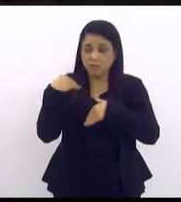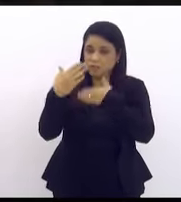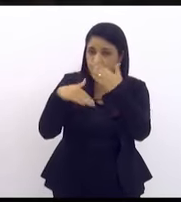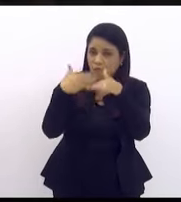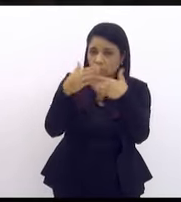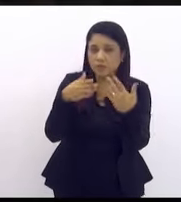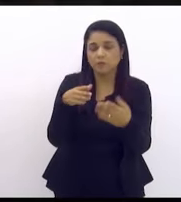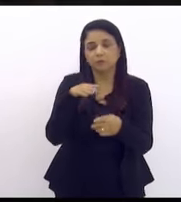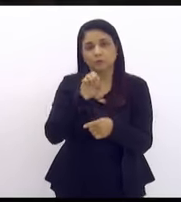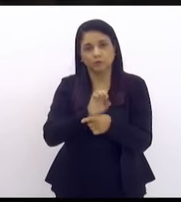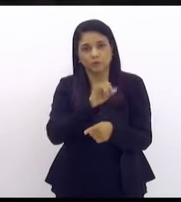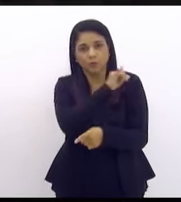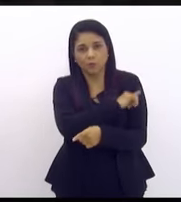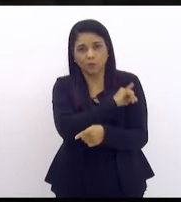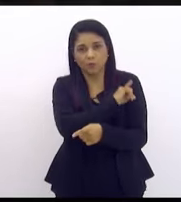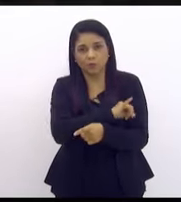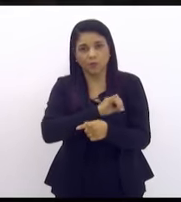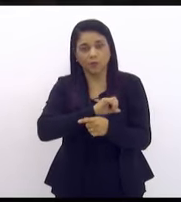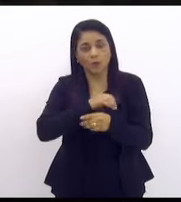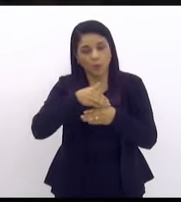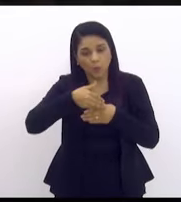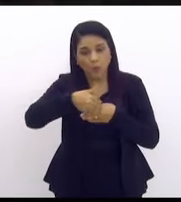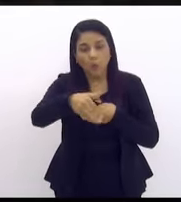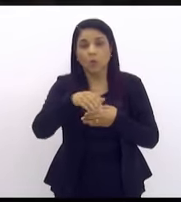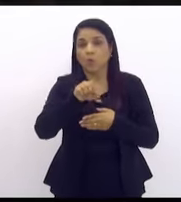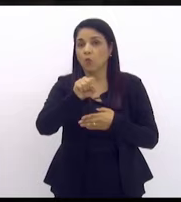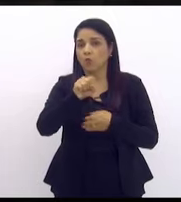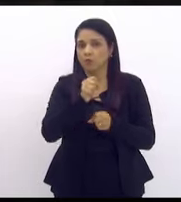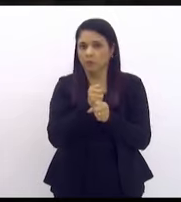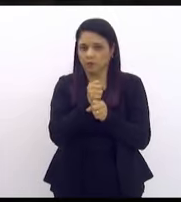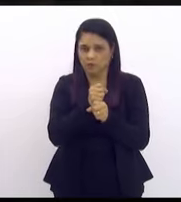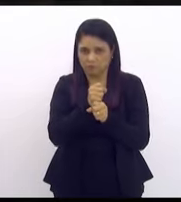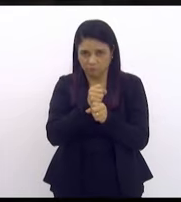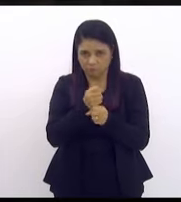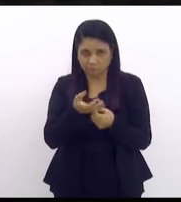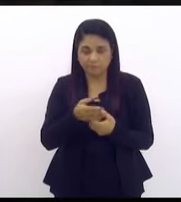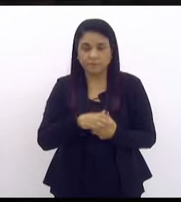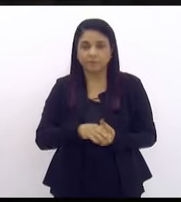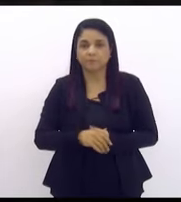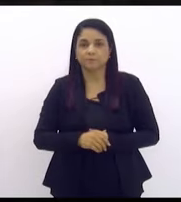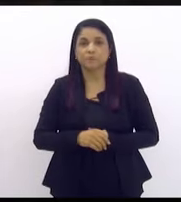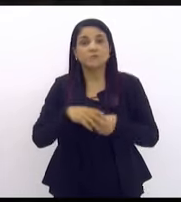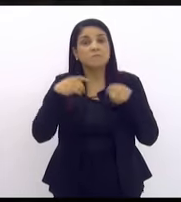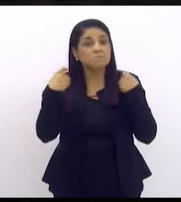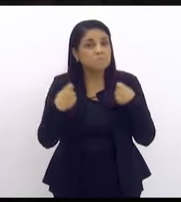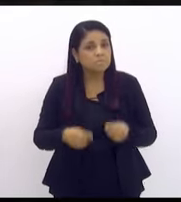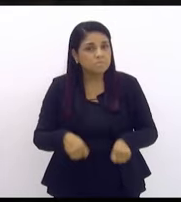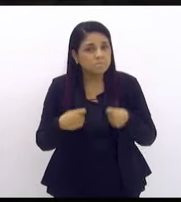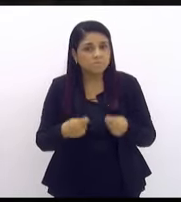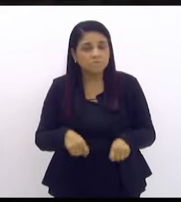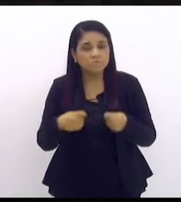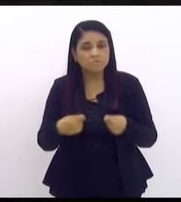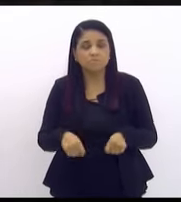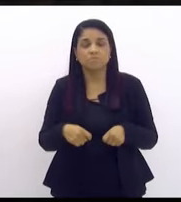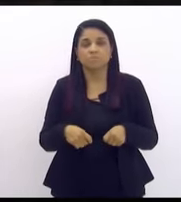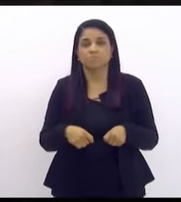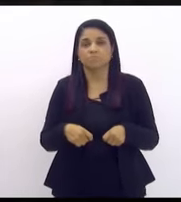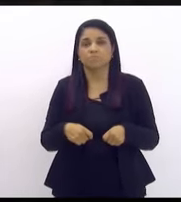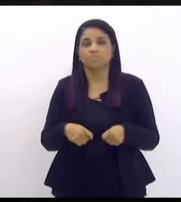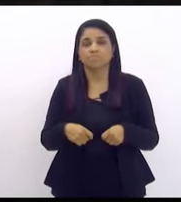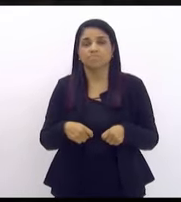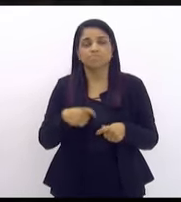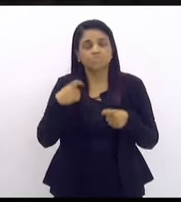Estado nos próximos 8 anos. E aí, precisamos externalizar